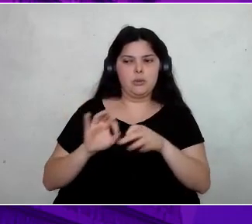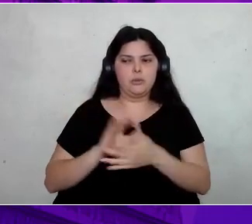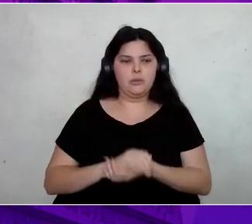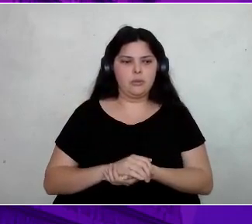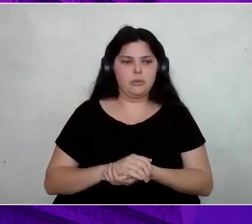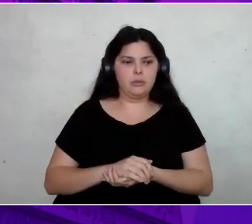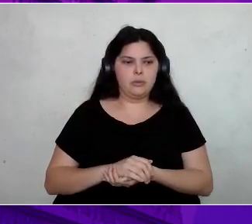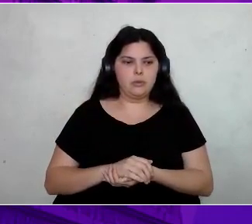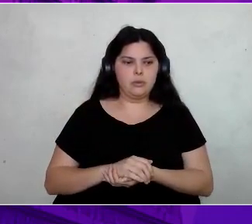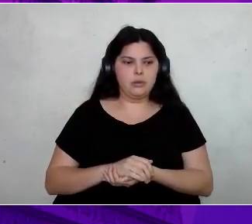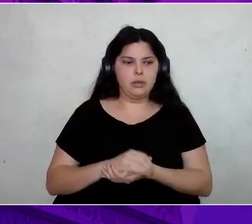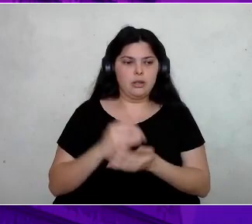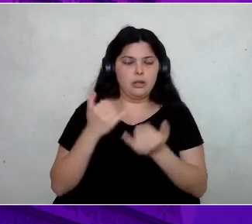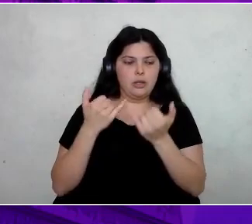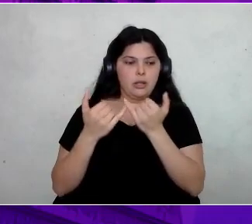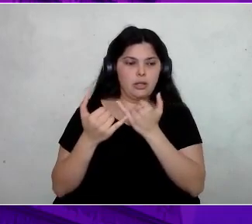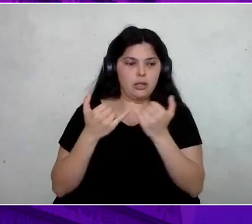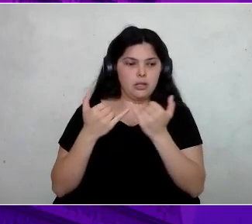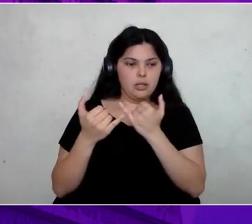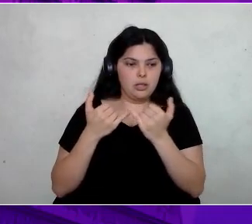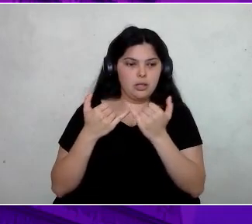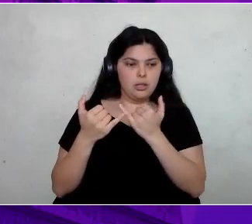Exemplo, eu gosto muito.